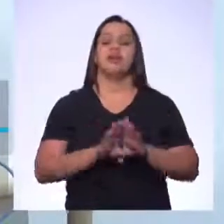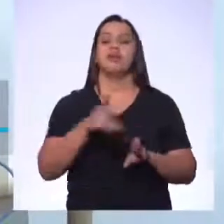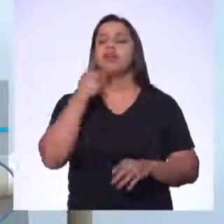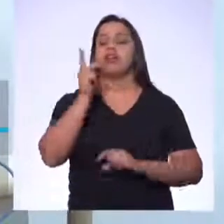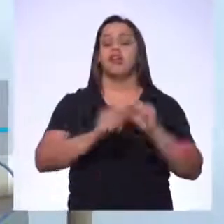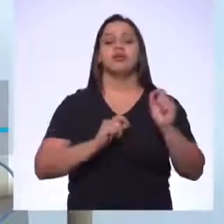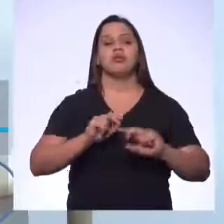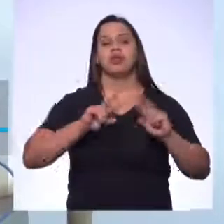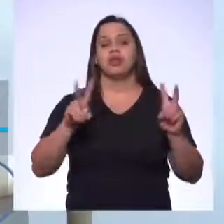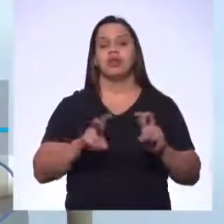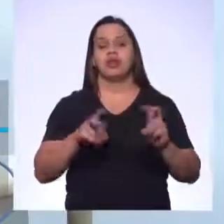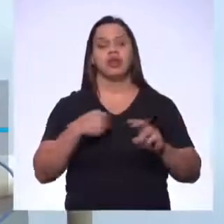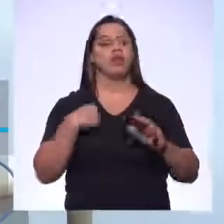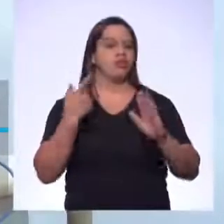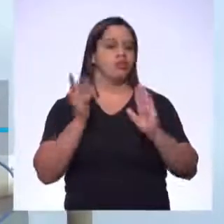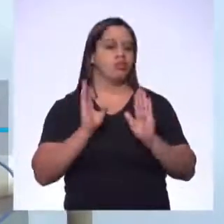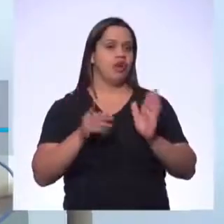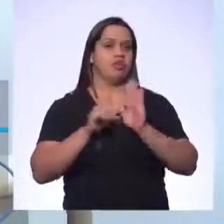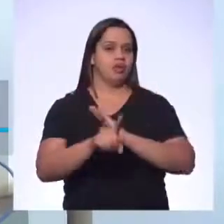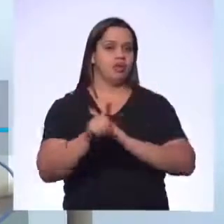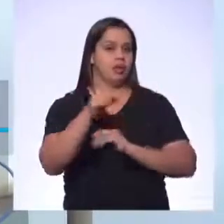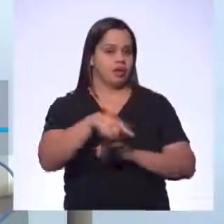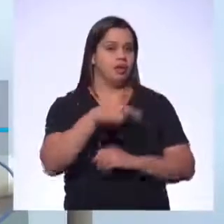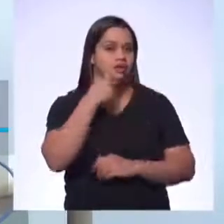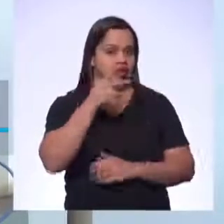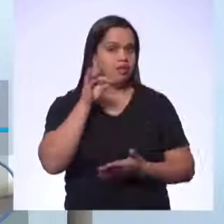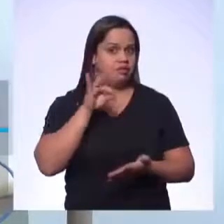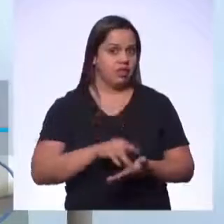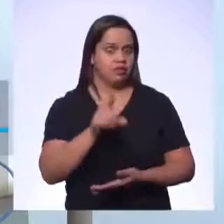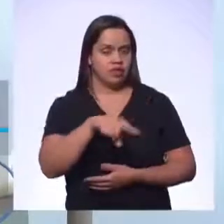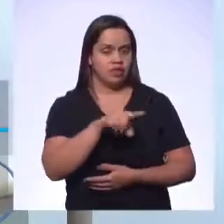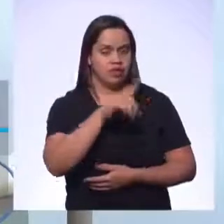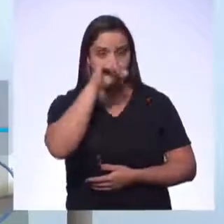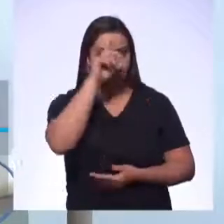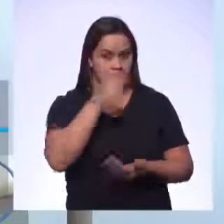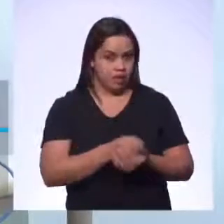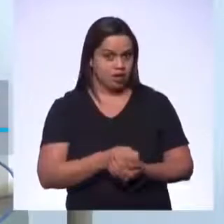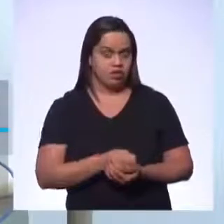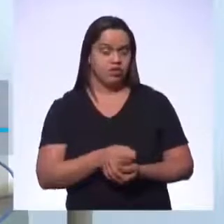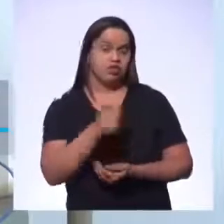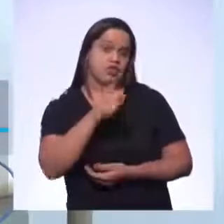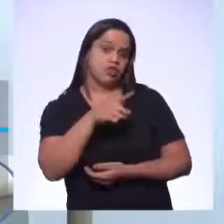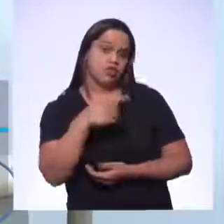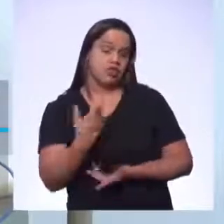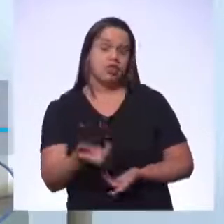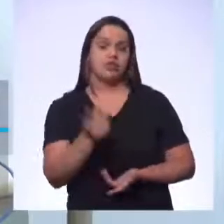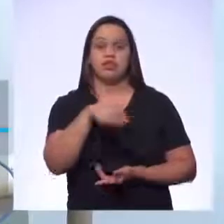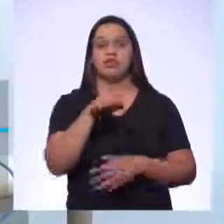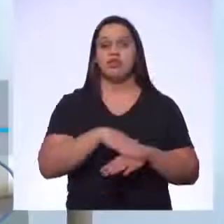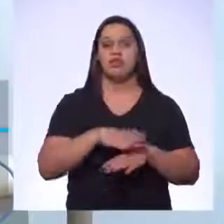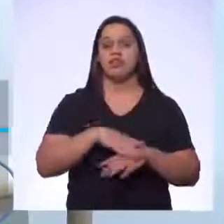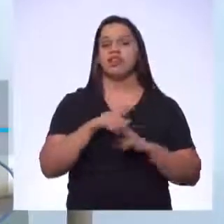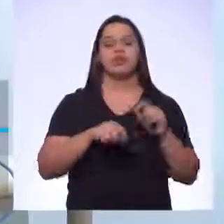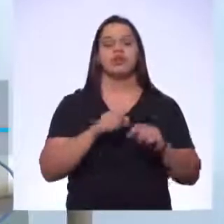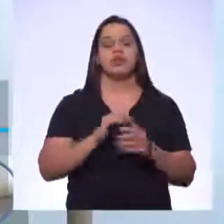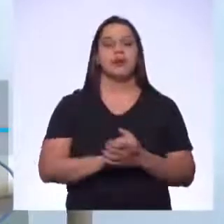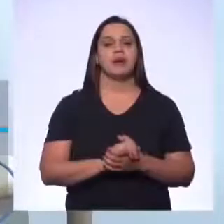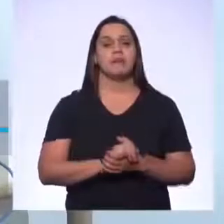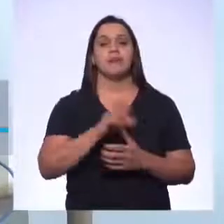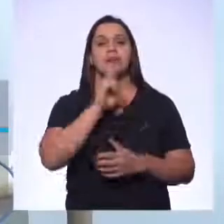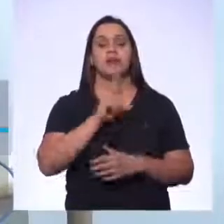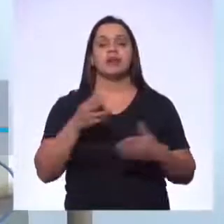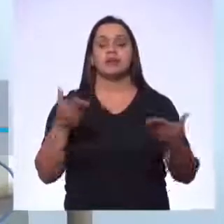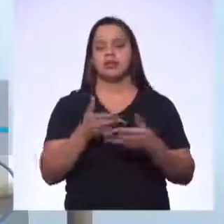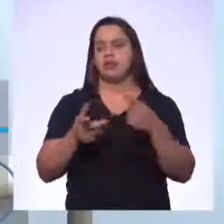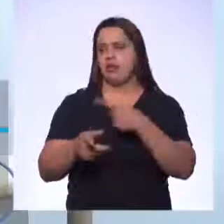questão anterior que eu perguntei, né, que eu até afirmei para vocês, e aí vocês vão decidir, né, vocês vão fazer, né, uma resposta,